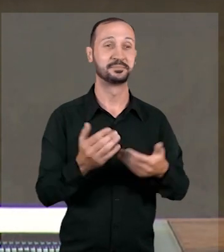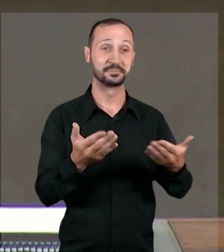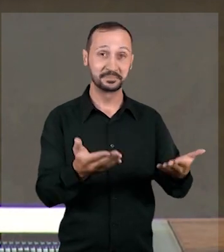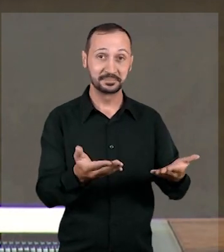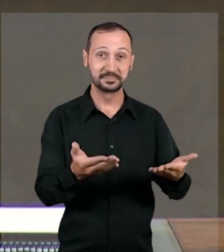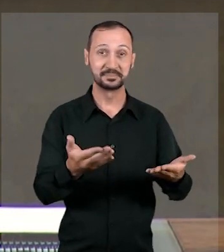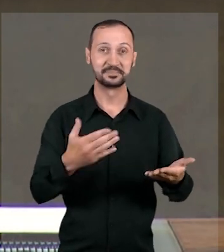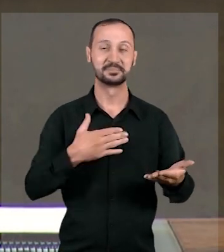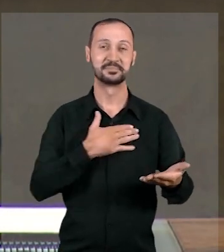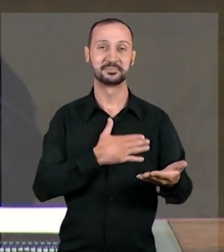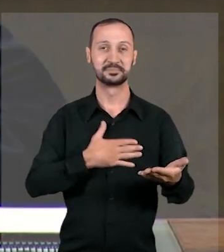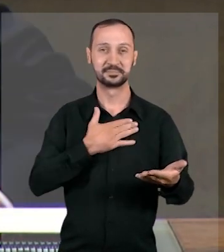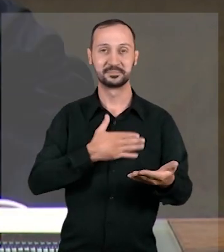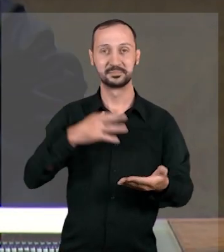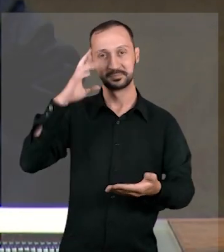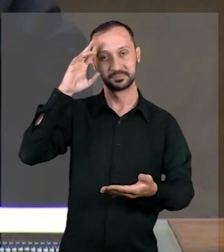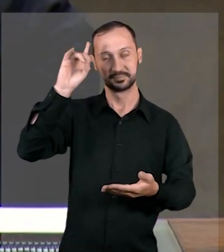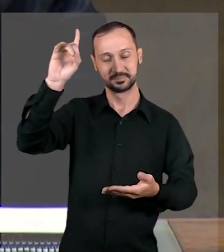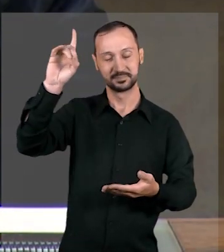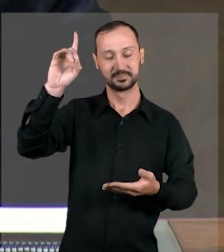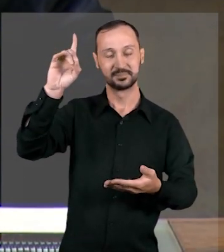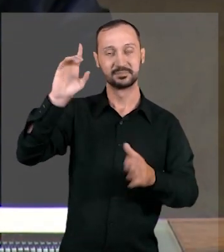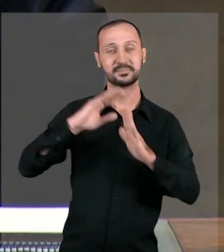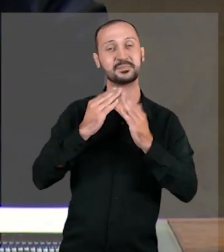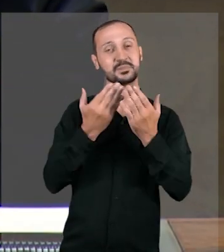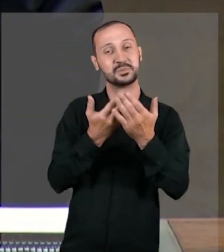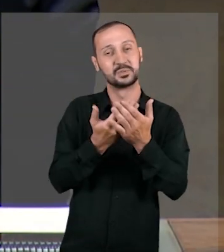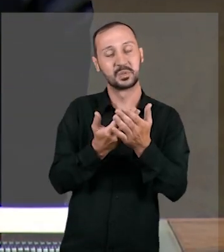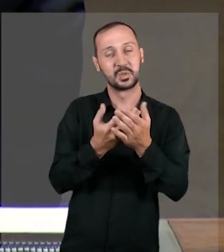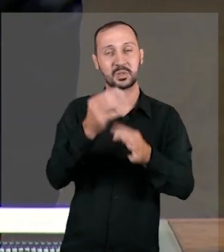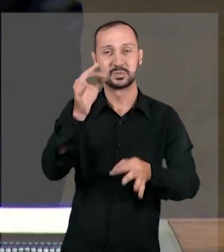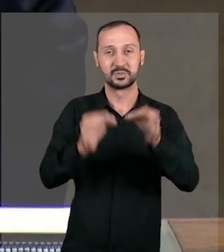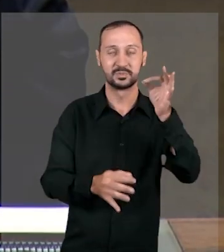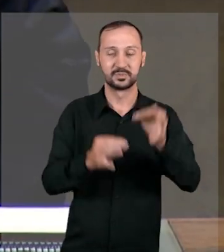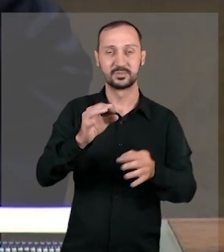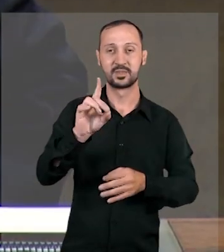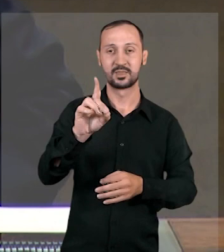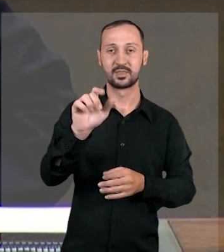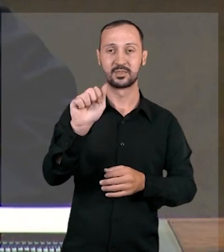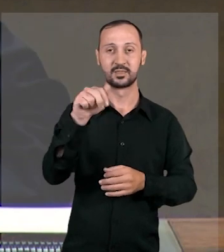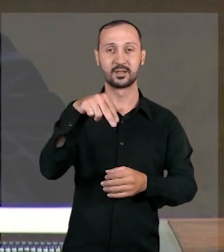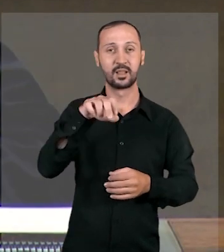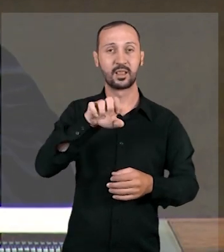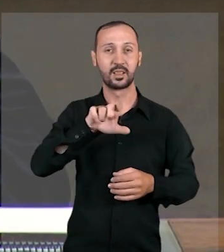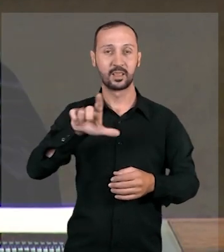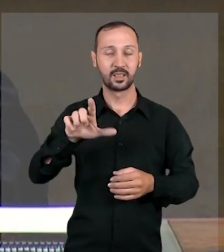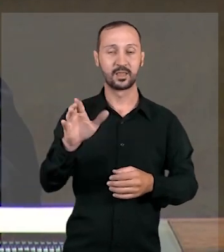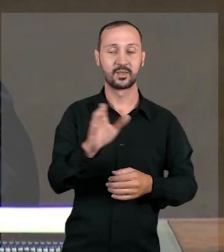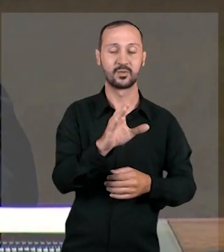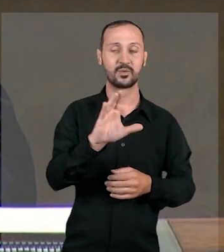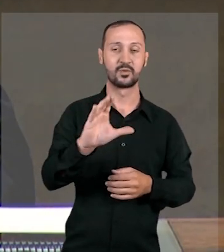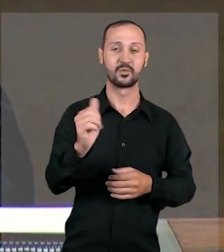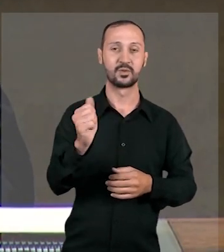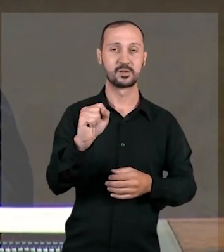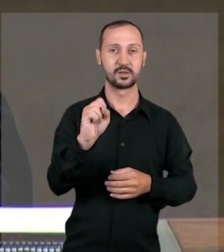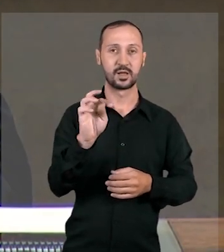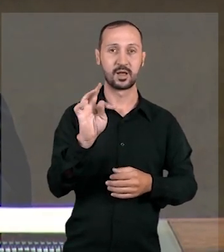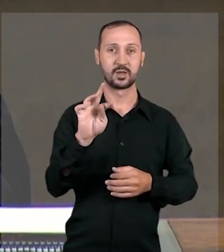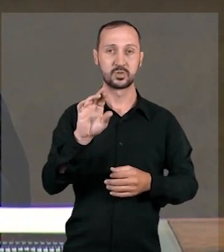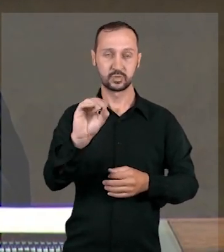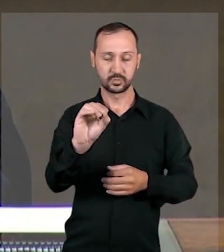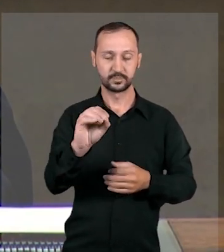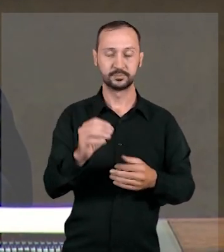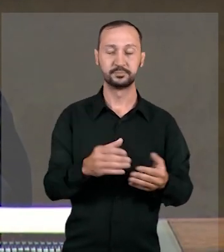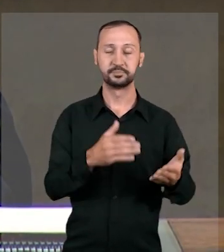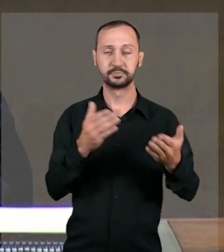querido amigo, diretor da Escola Judiciária, Dr. Daniel Castro Gomes da